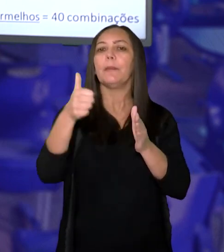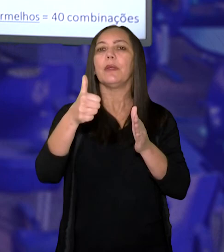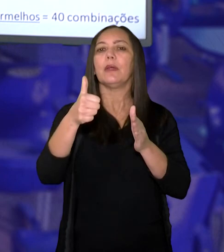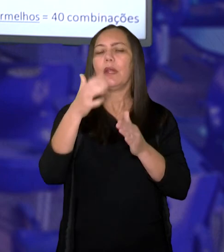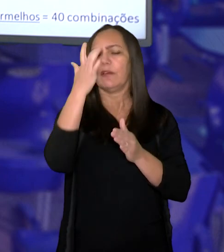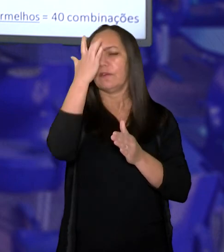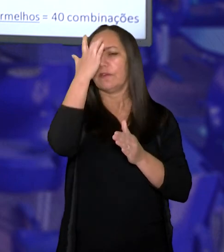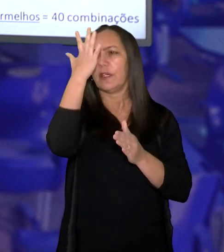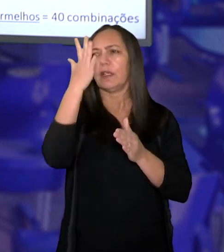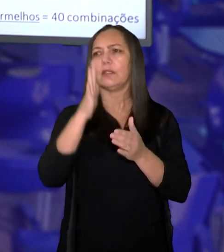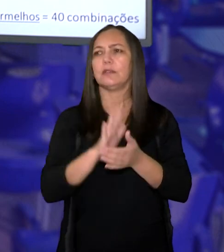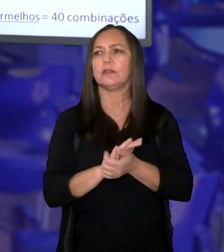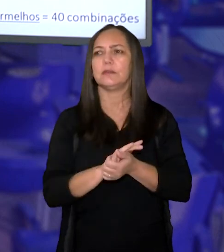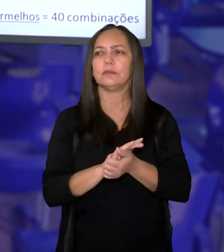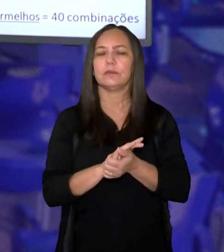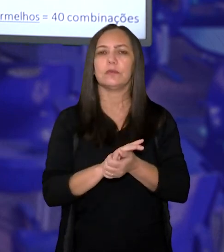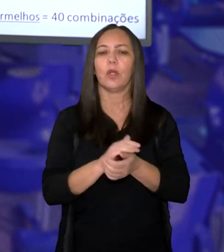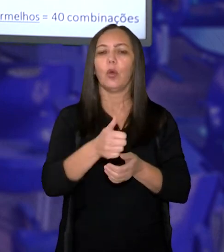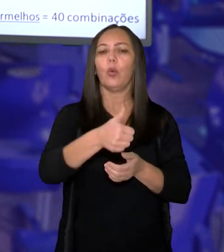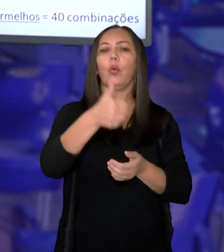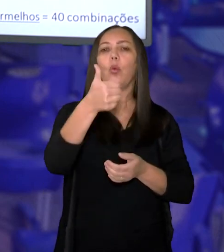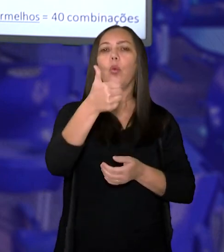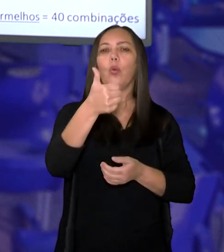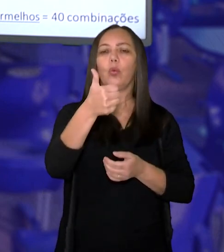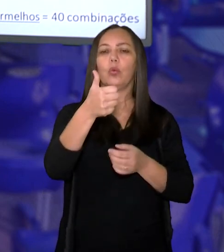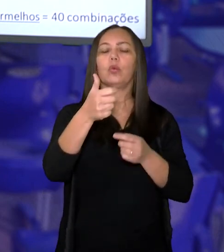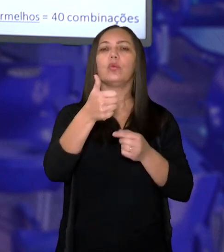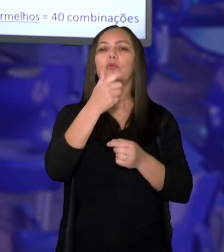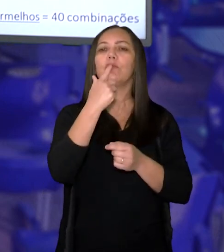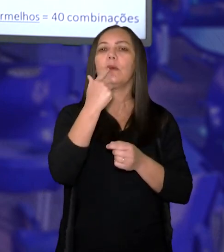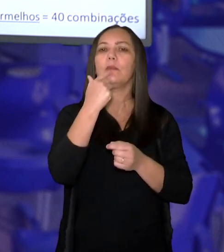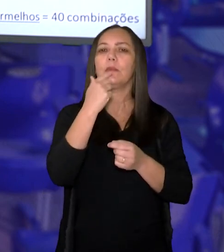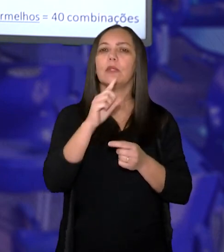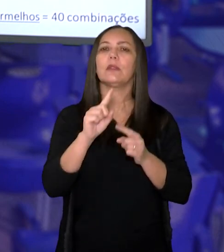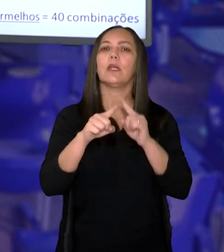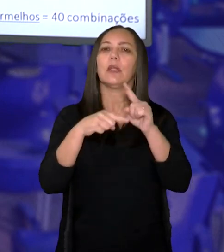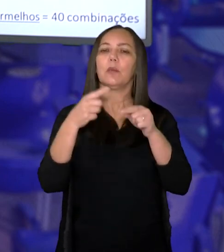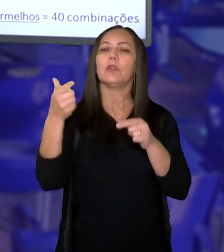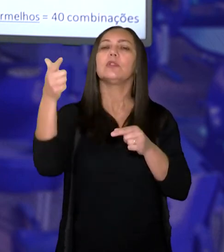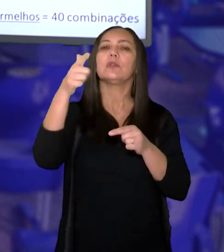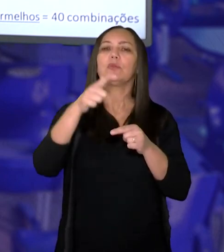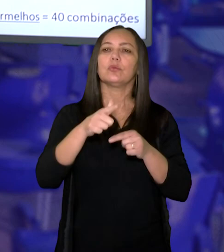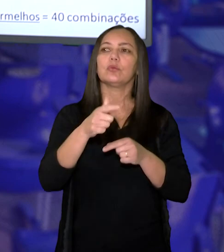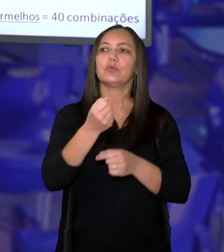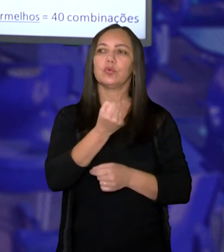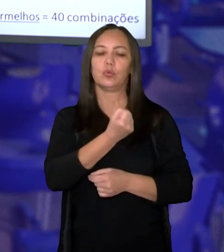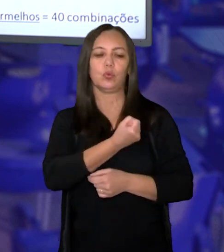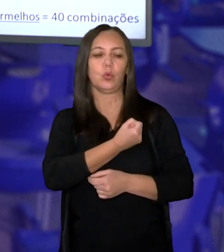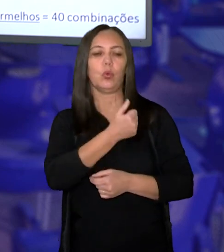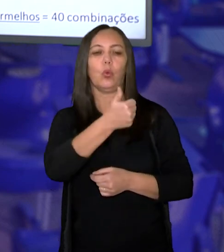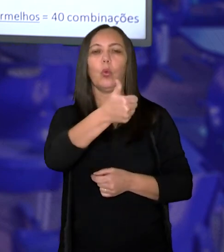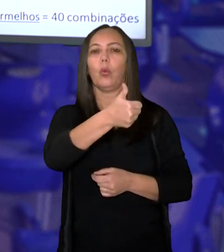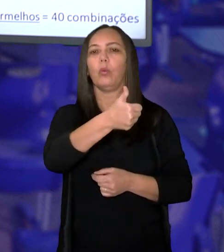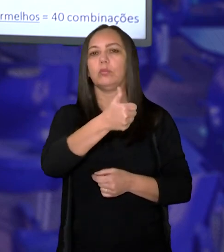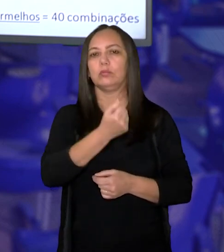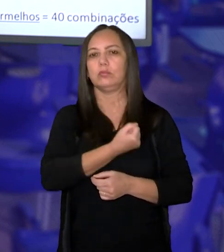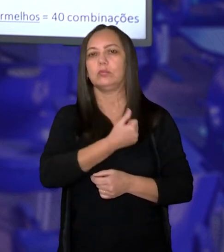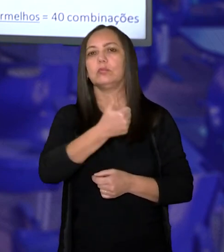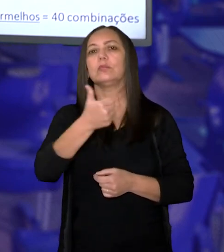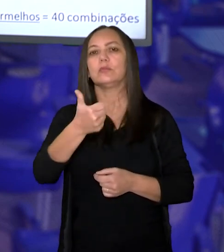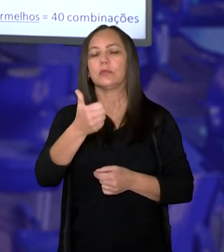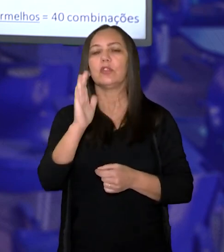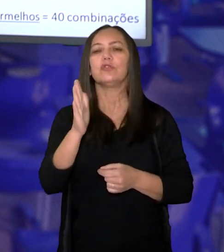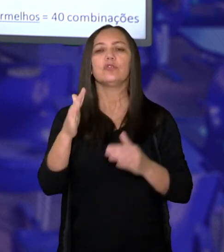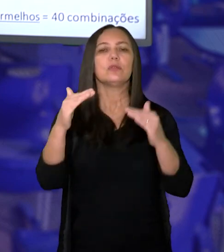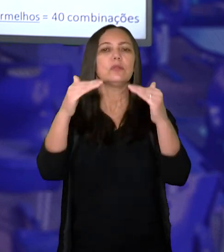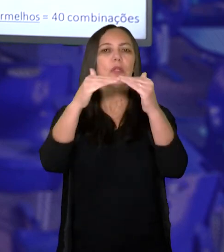fácil. Ó. Você vai colocar o 1 na frente, o vermelho, e repete 1 e 1, que já